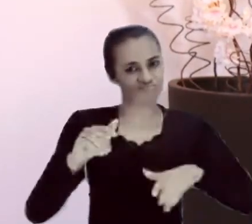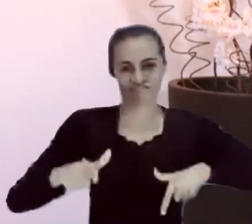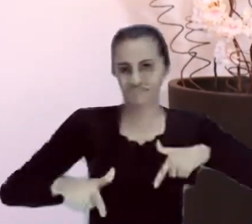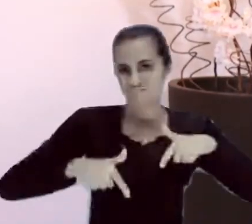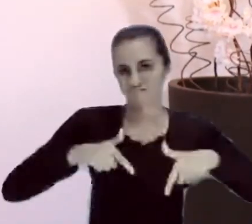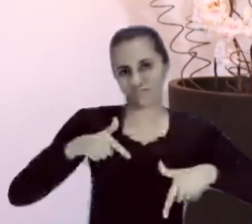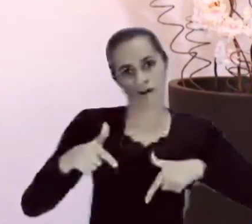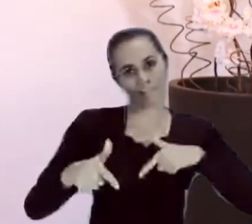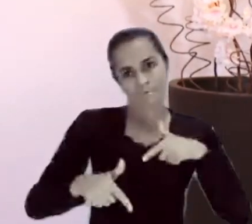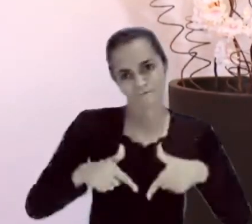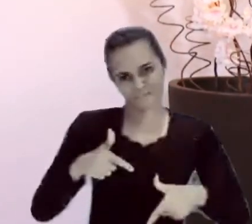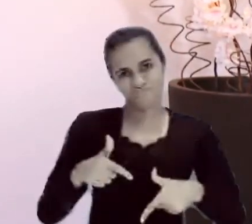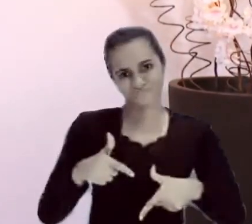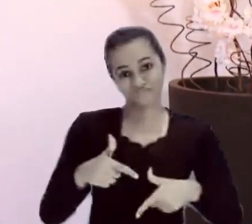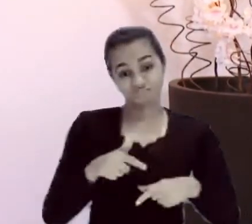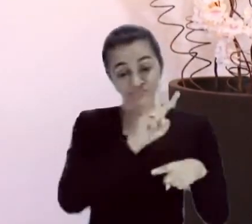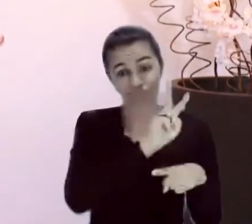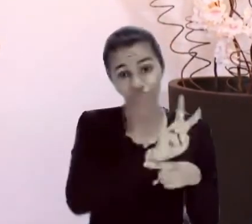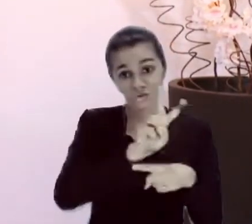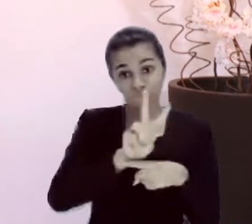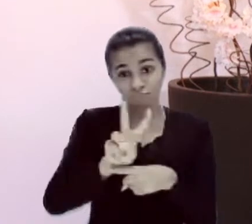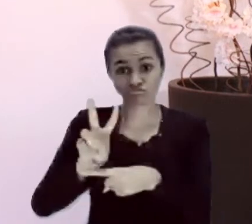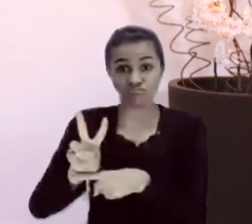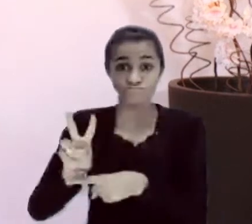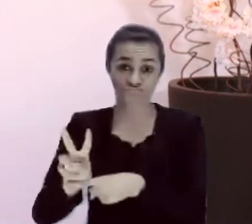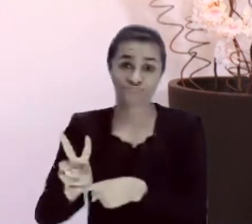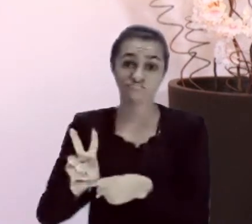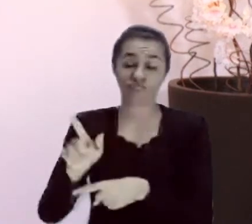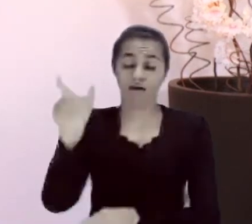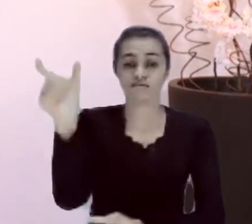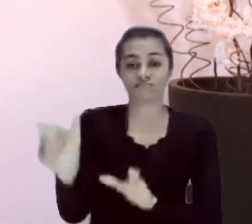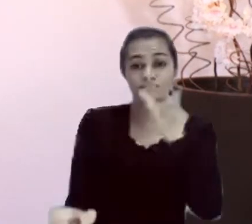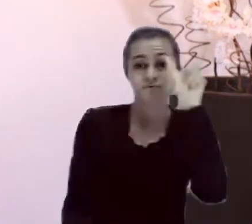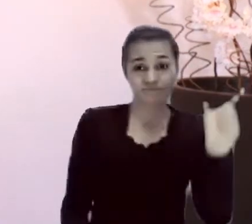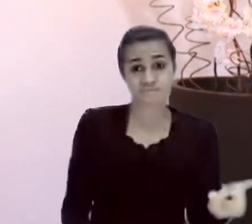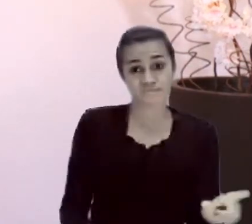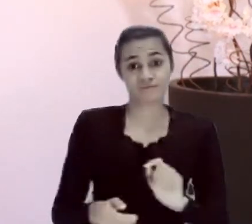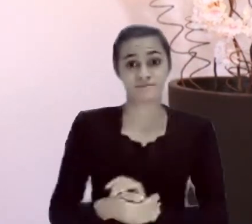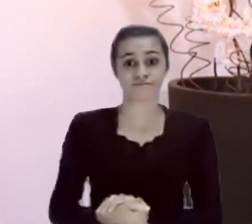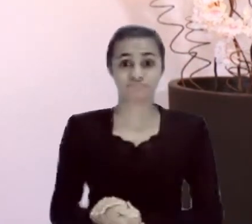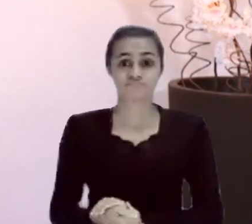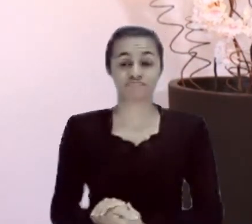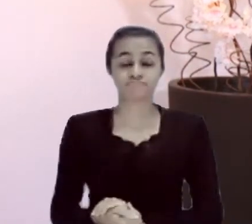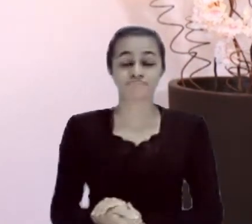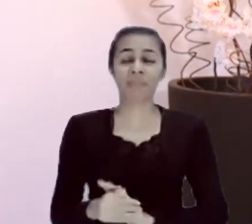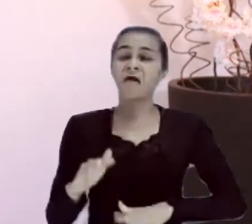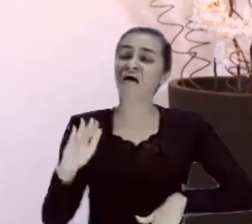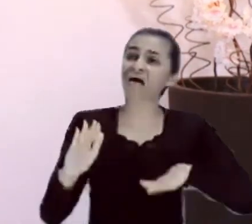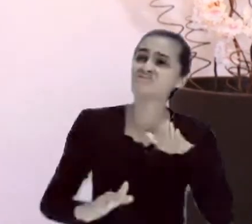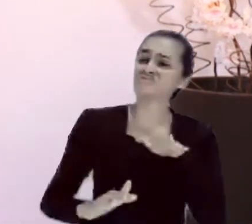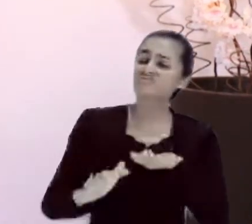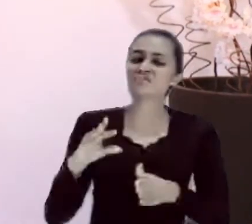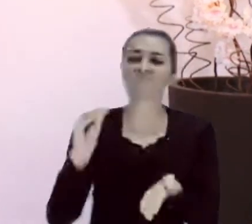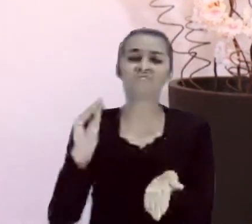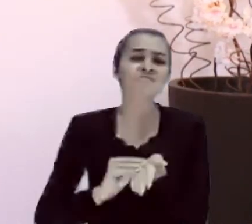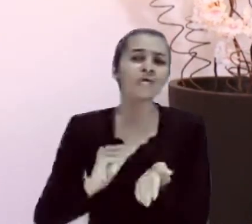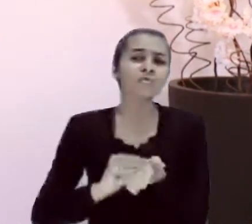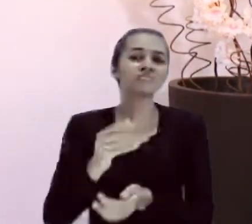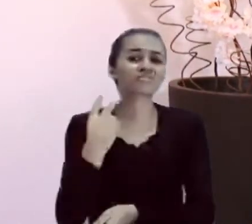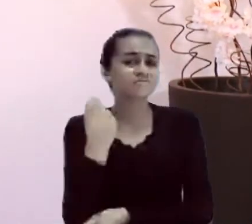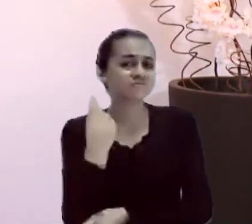caridade. Às vezes nos falta tempo, às vezes nos falta recurso